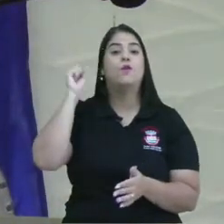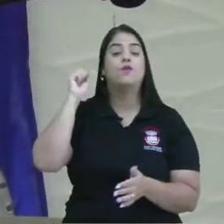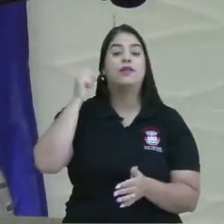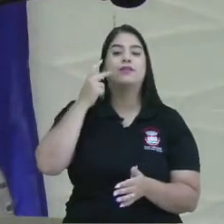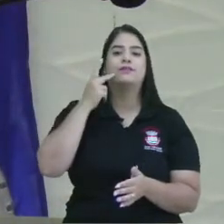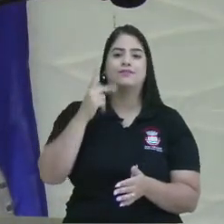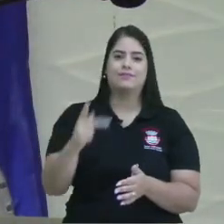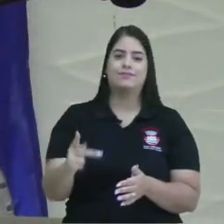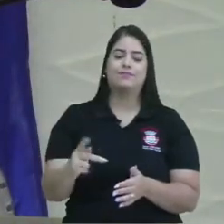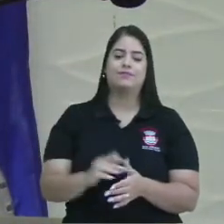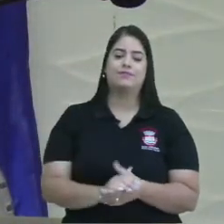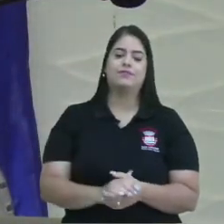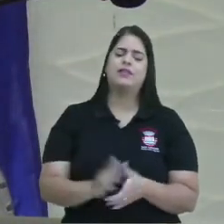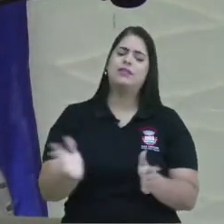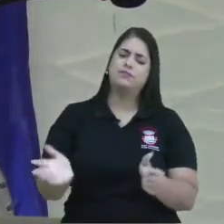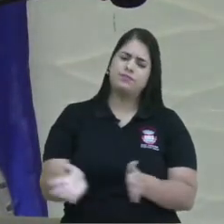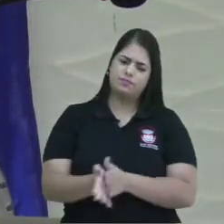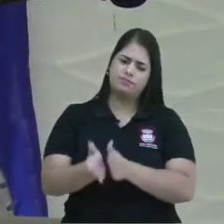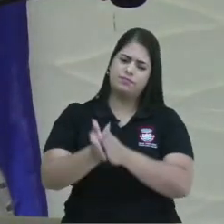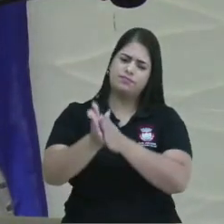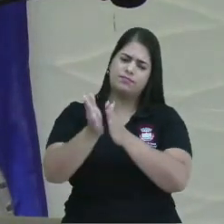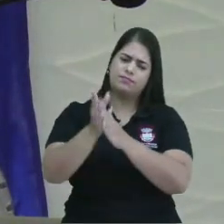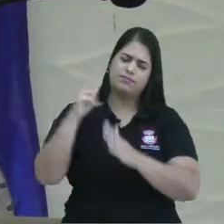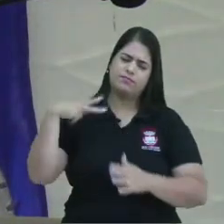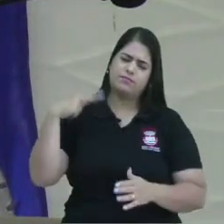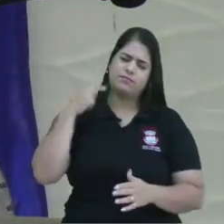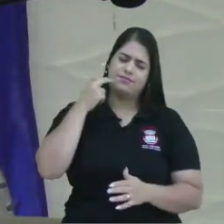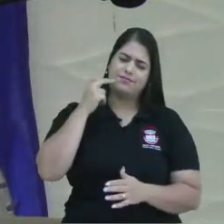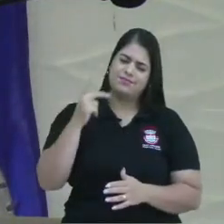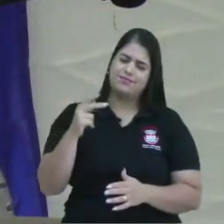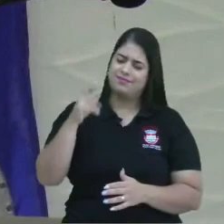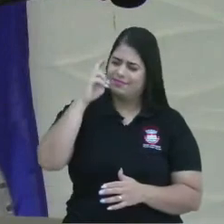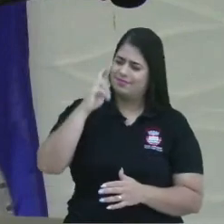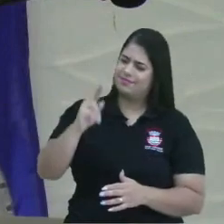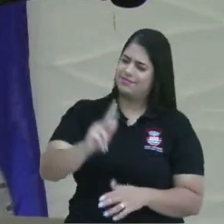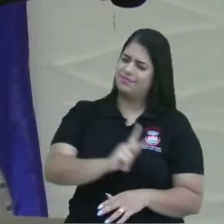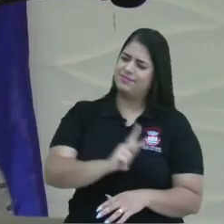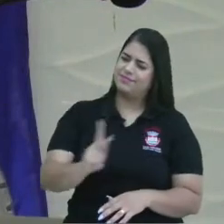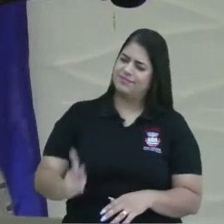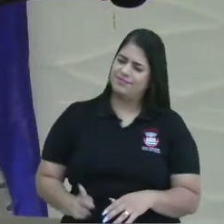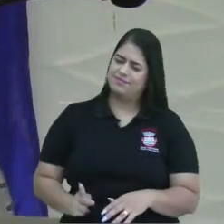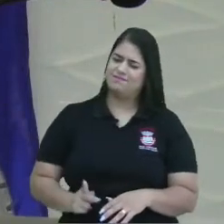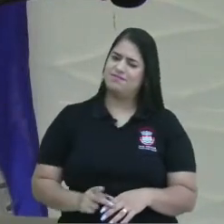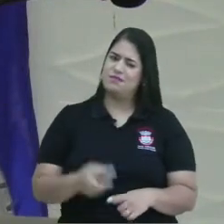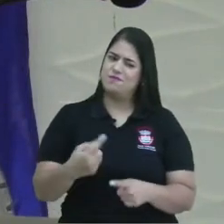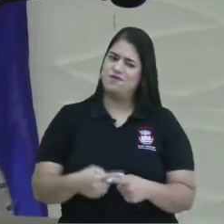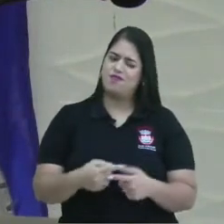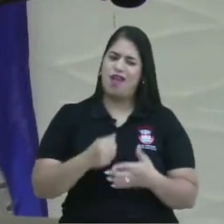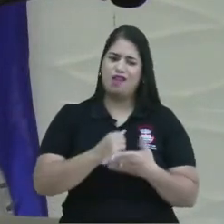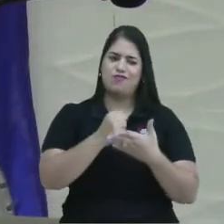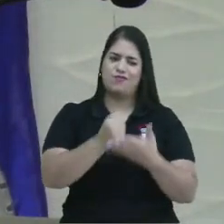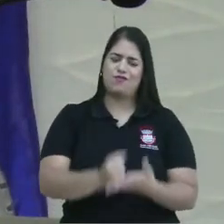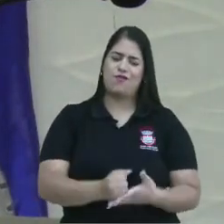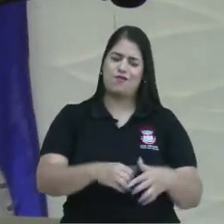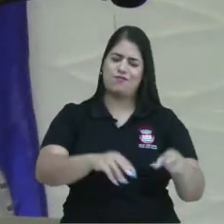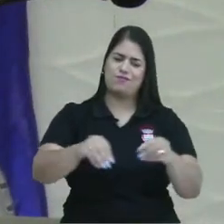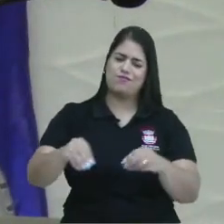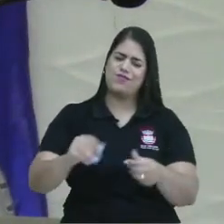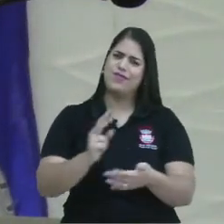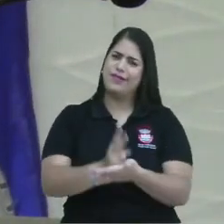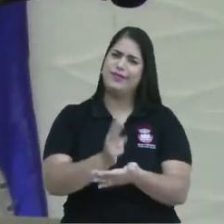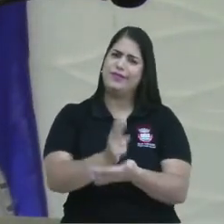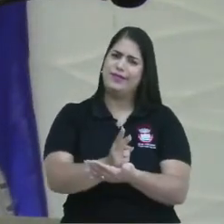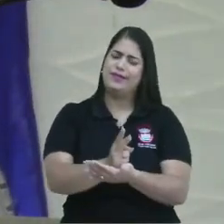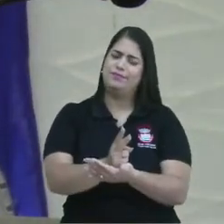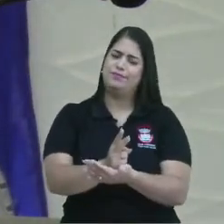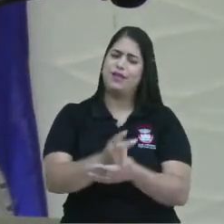Pezinho. Quero parabenizar o vereador Pezinho, senhor presidente, por ter arado tanta terra, né? Que sempre ele arou. Quando ele estava